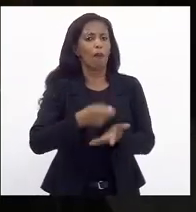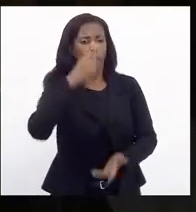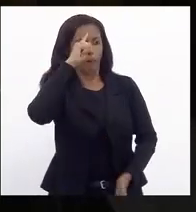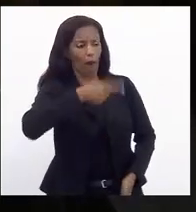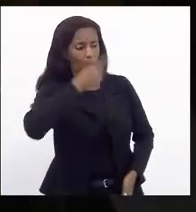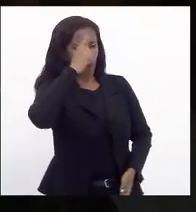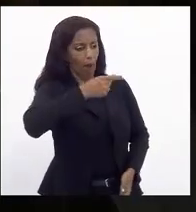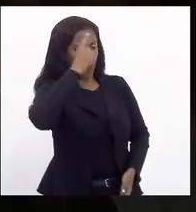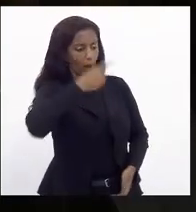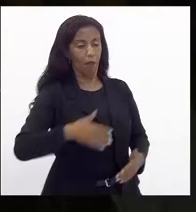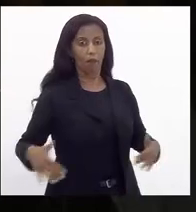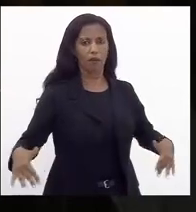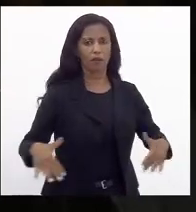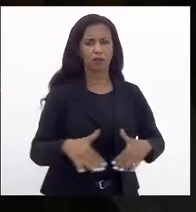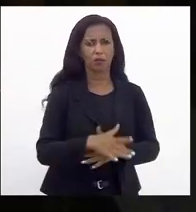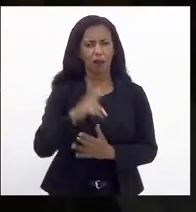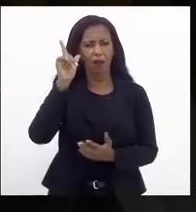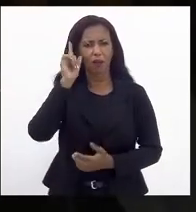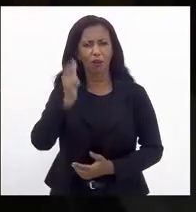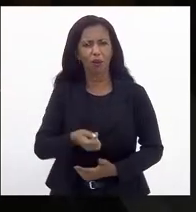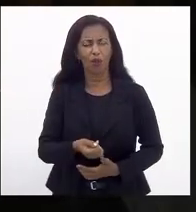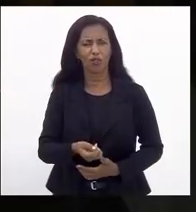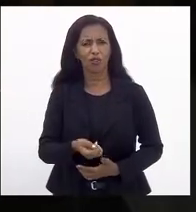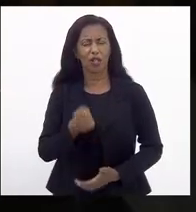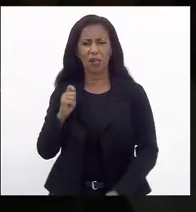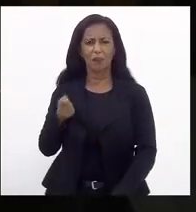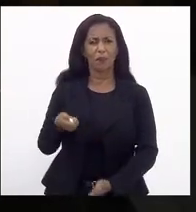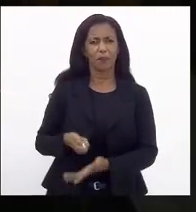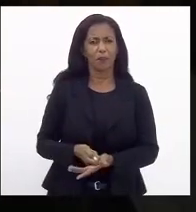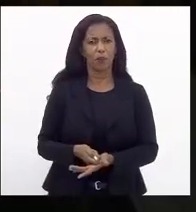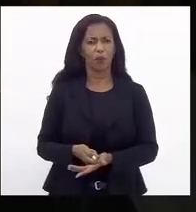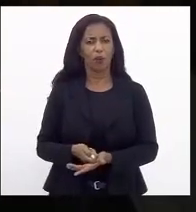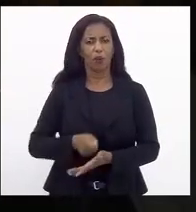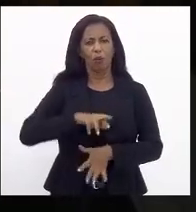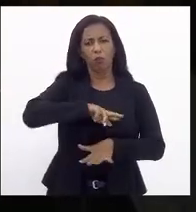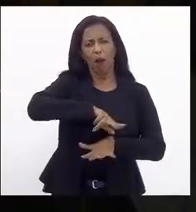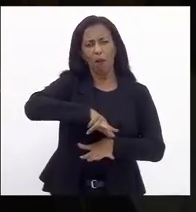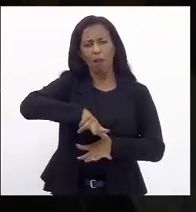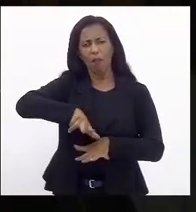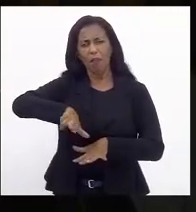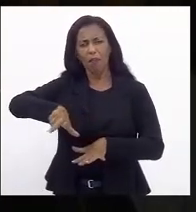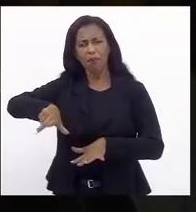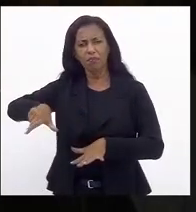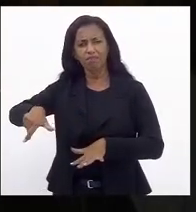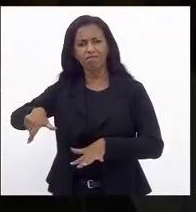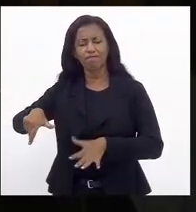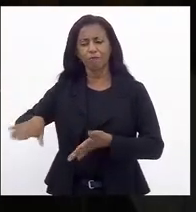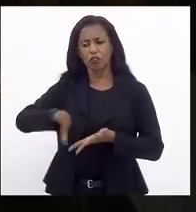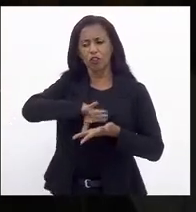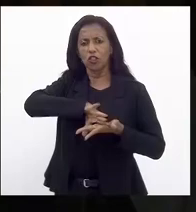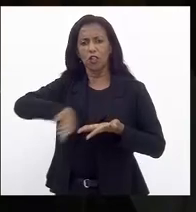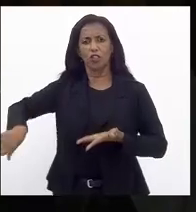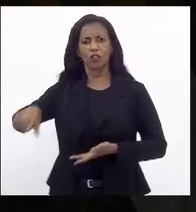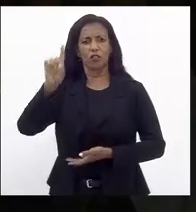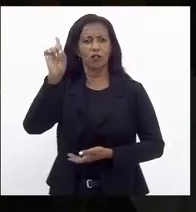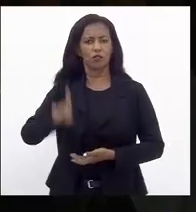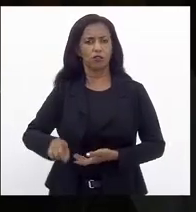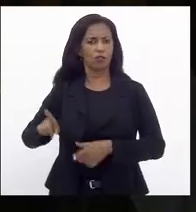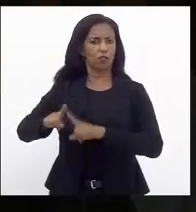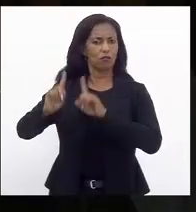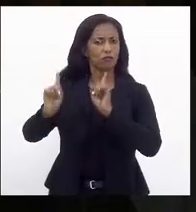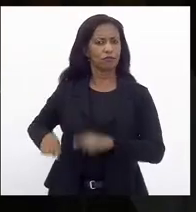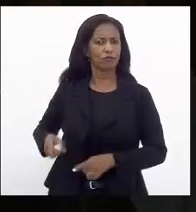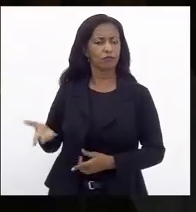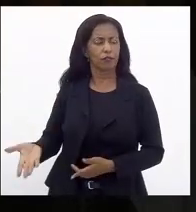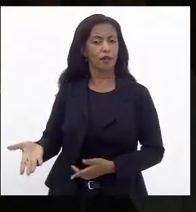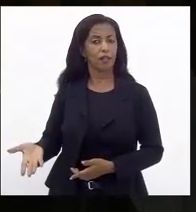mas essa submeter a lógica e por uma série de medidas fica tirada de direito dos Servidores